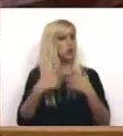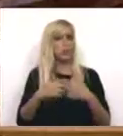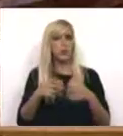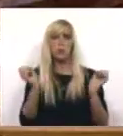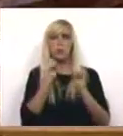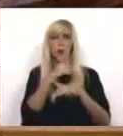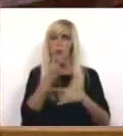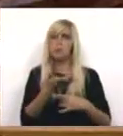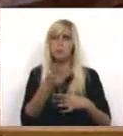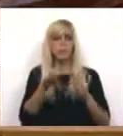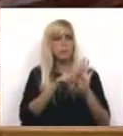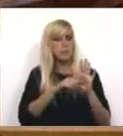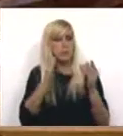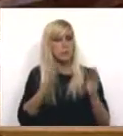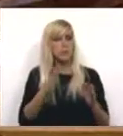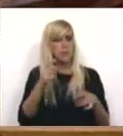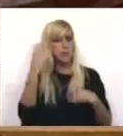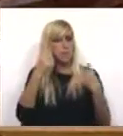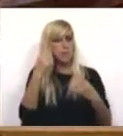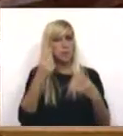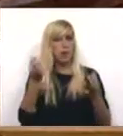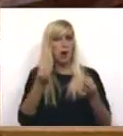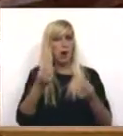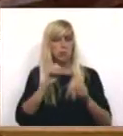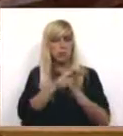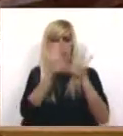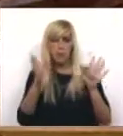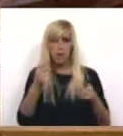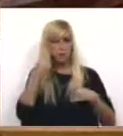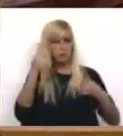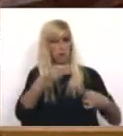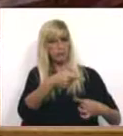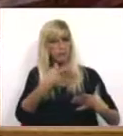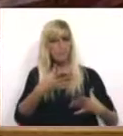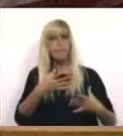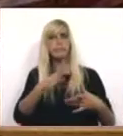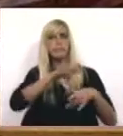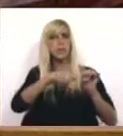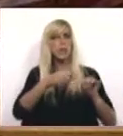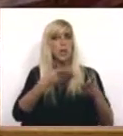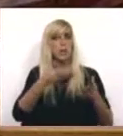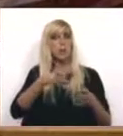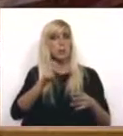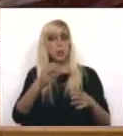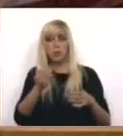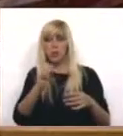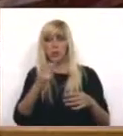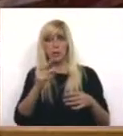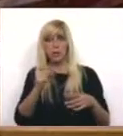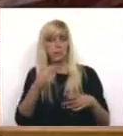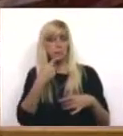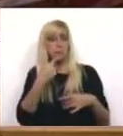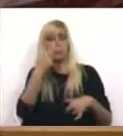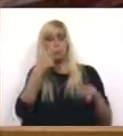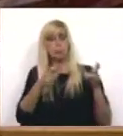esta medida tem de ser considerada, porque, como ficou claramente demonstrado durante a tragédia de Pedrógão Grande, muitas pessoas